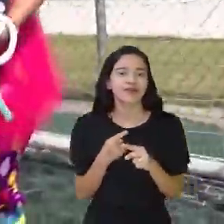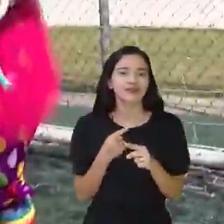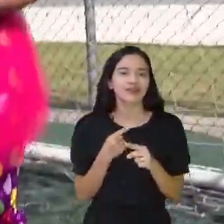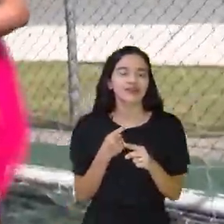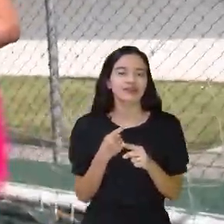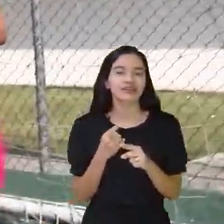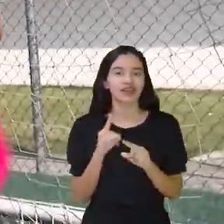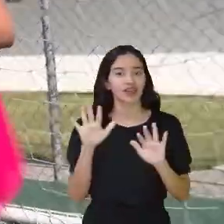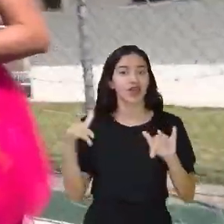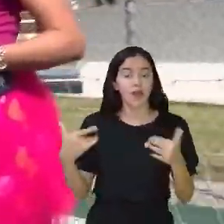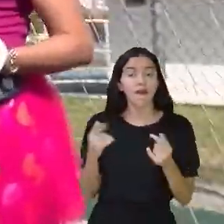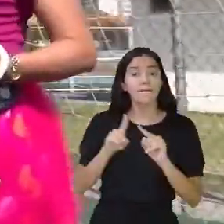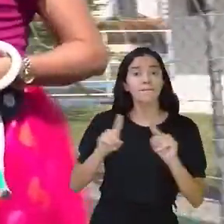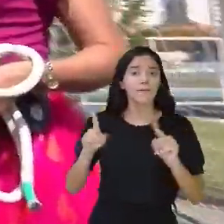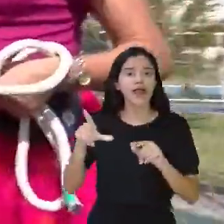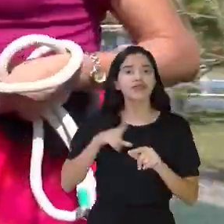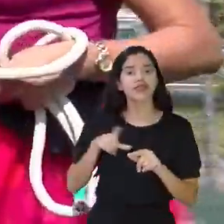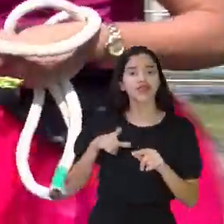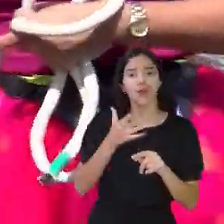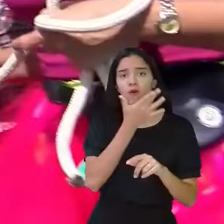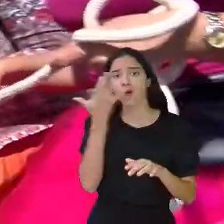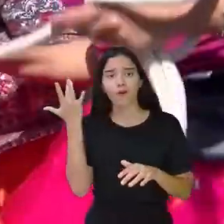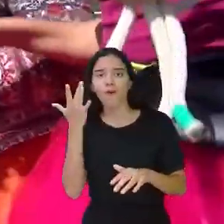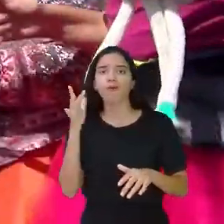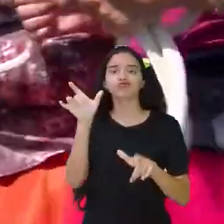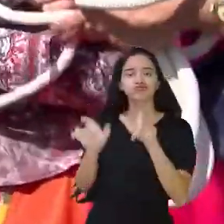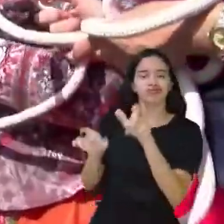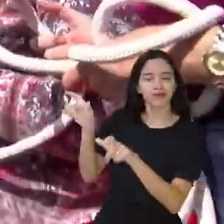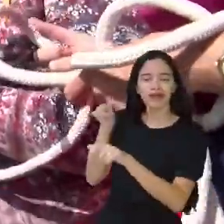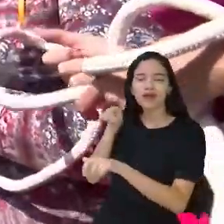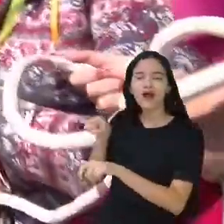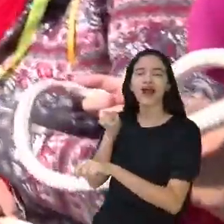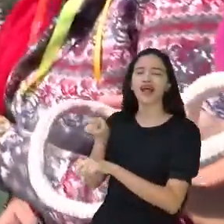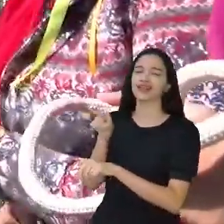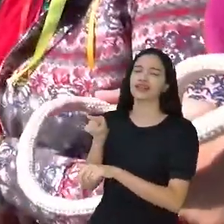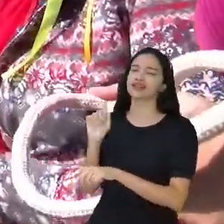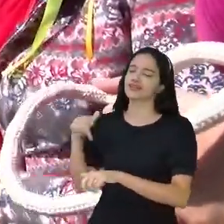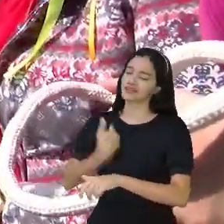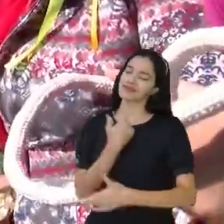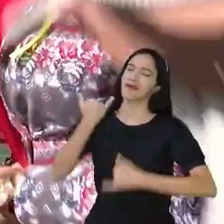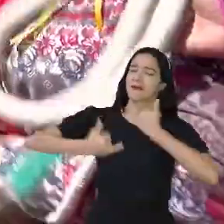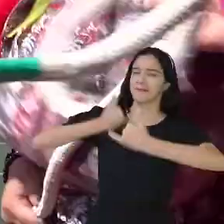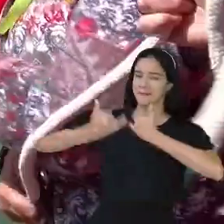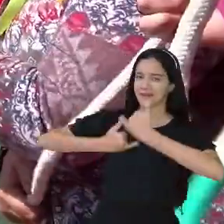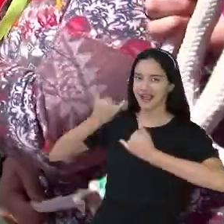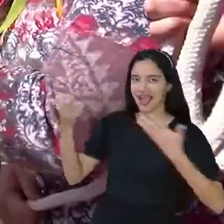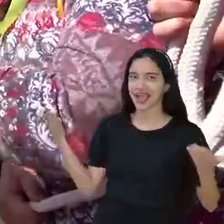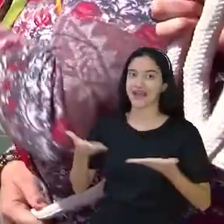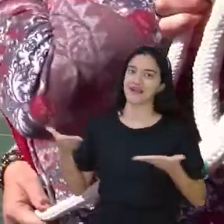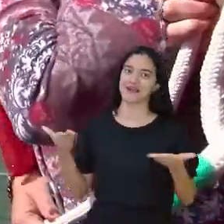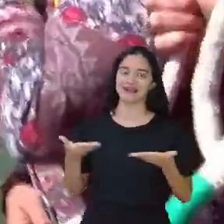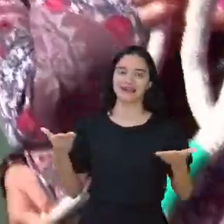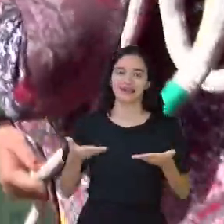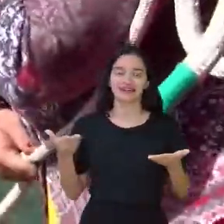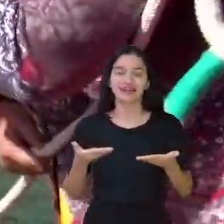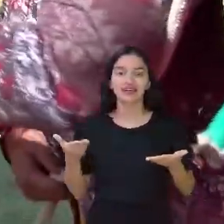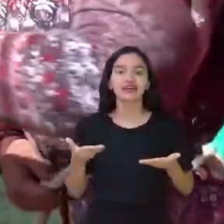mas tem outras pessoas ali e a gente vai brincar com eles agora